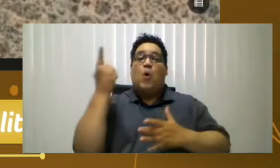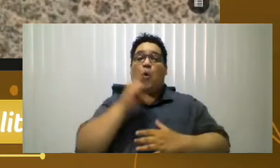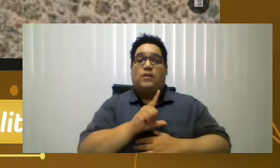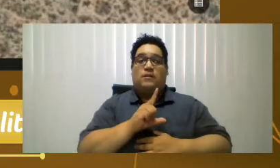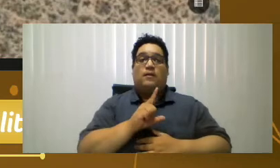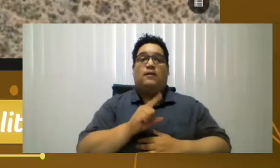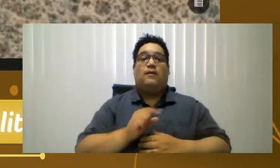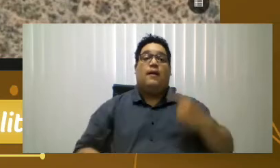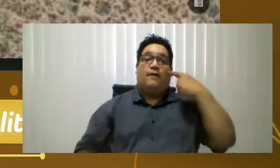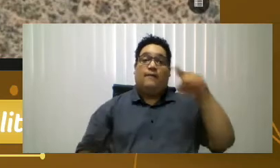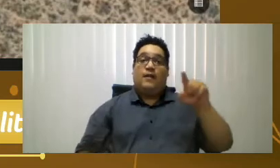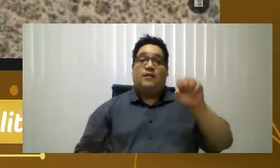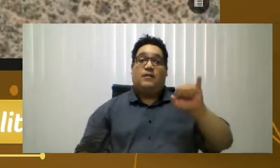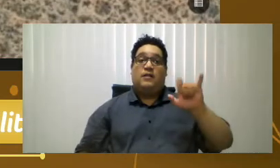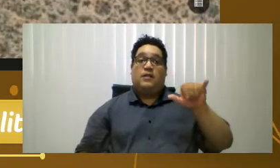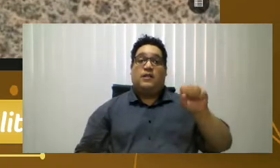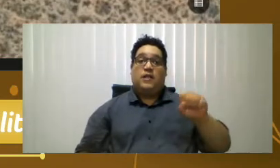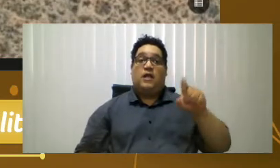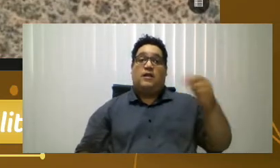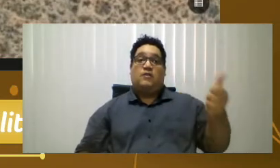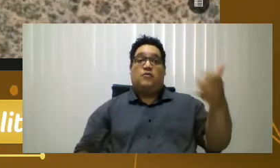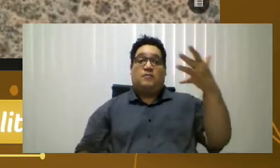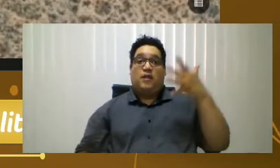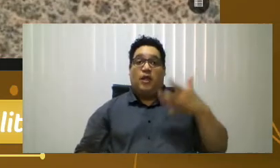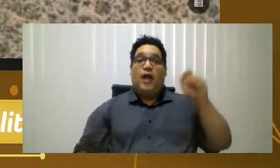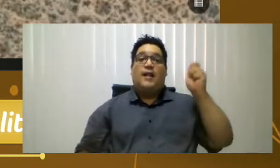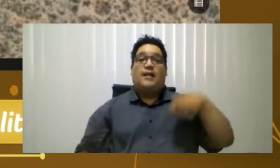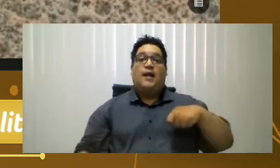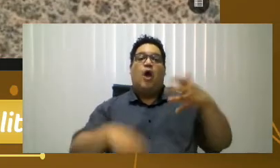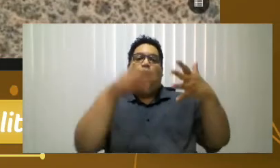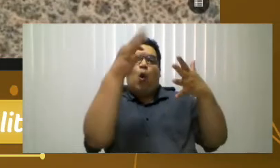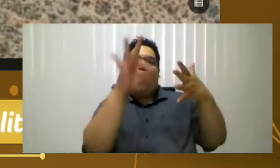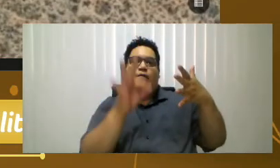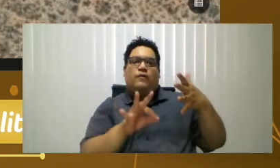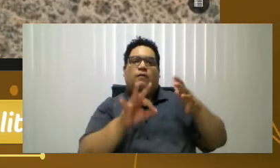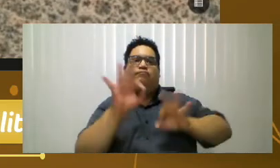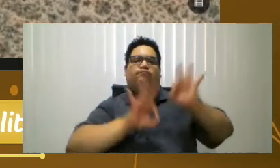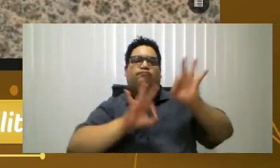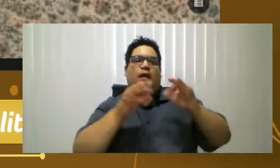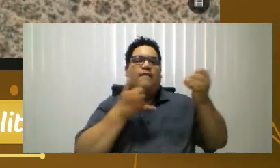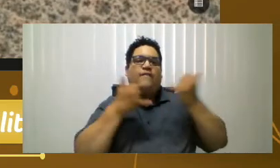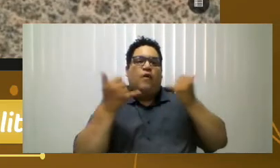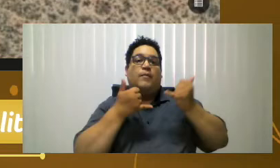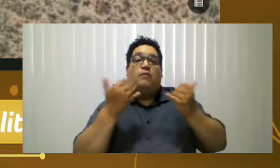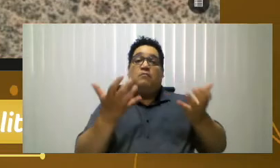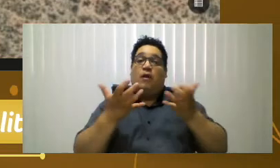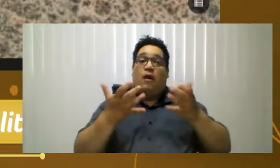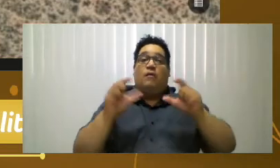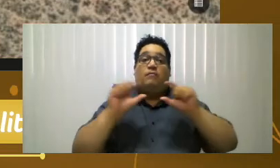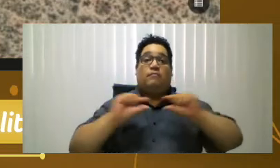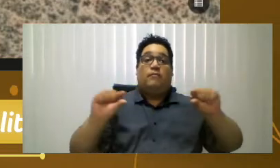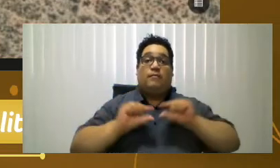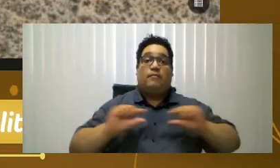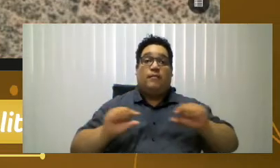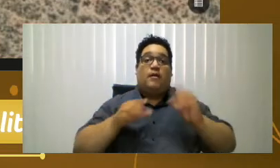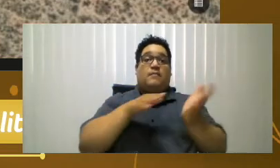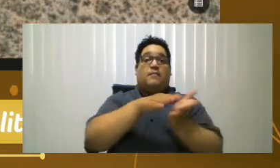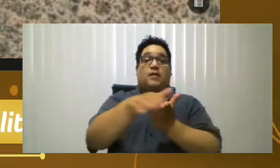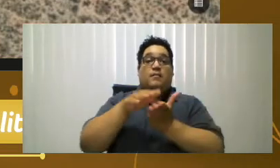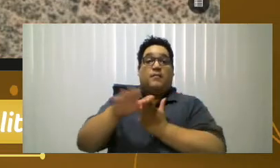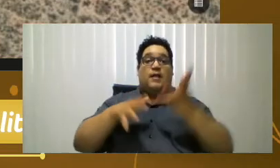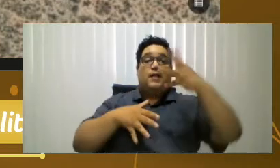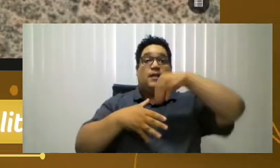o Silas colocou, configurar quais são as informações que a gente quer que sejam impressas dentro